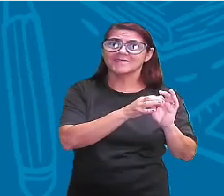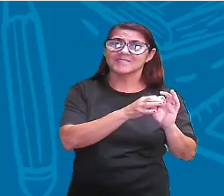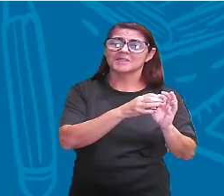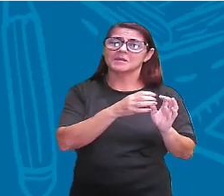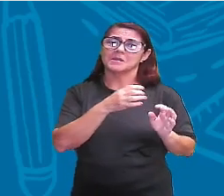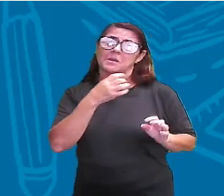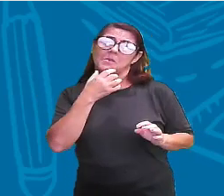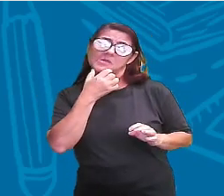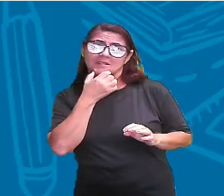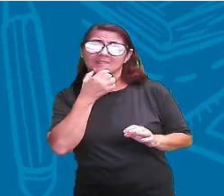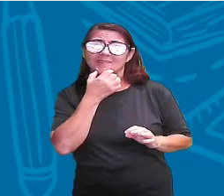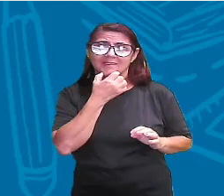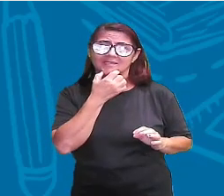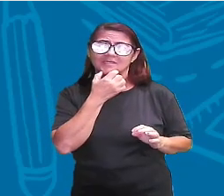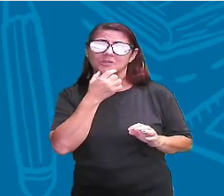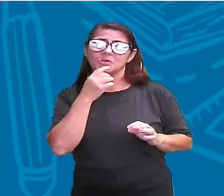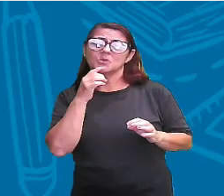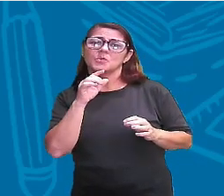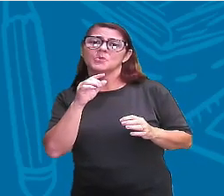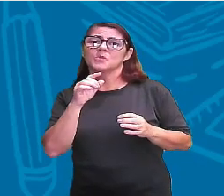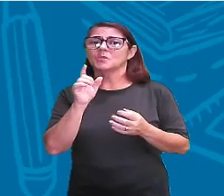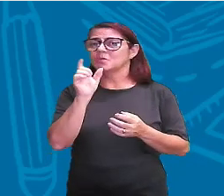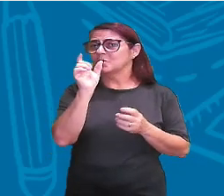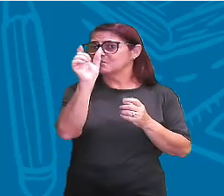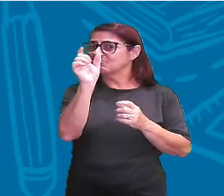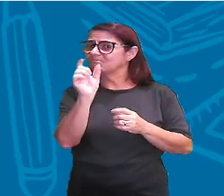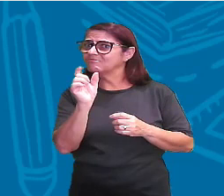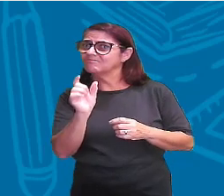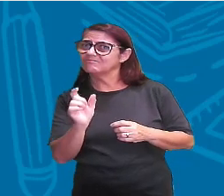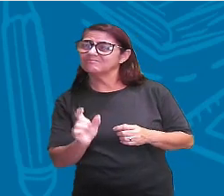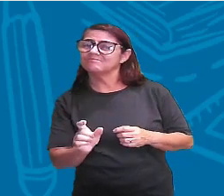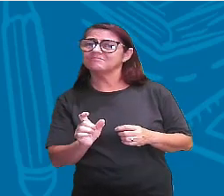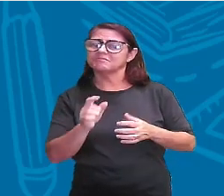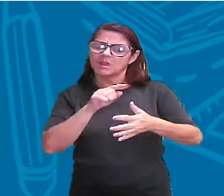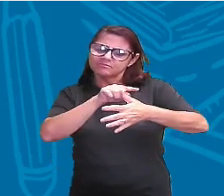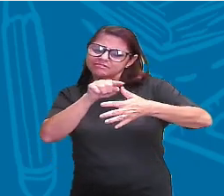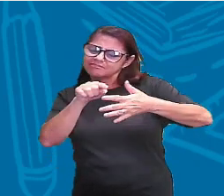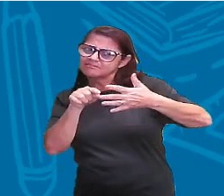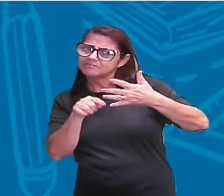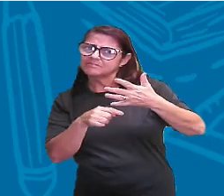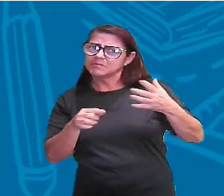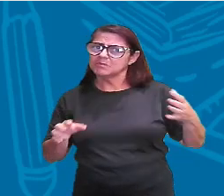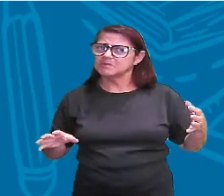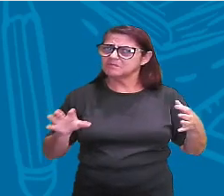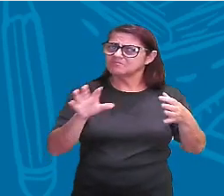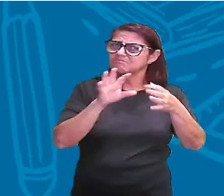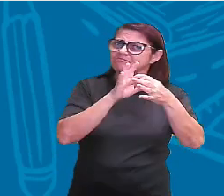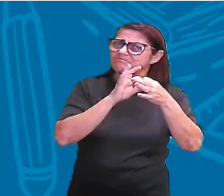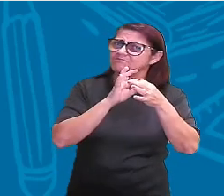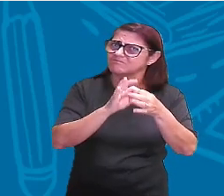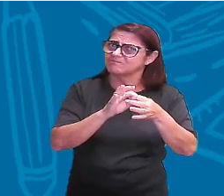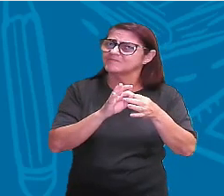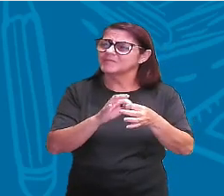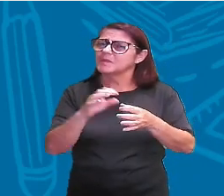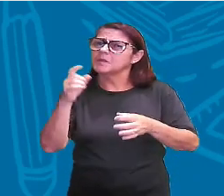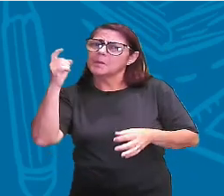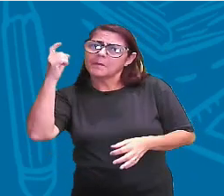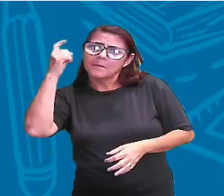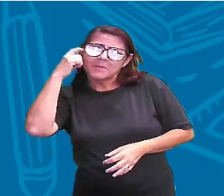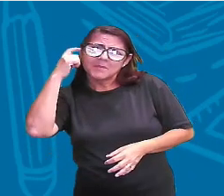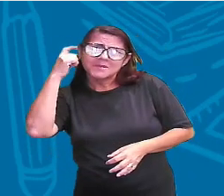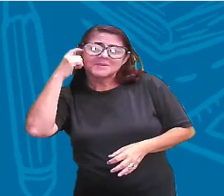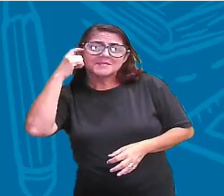que estudar os pronomes pessoais e os pronomes interrogativos, a gente pode fazer essa junção, ou a gente pode ter esse pensamento